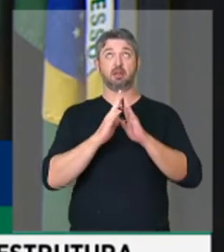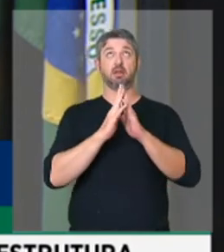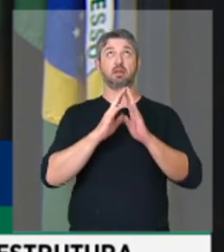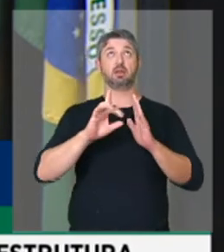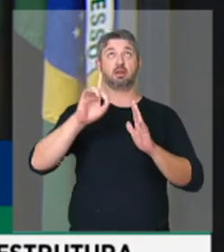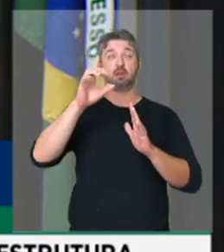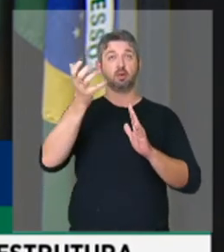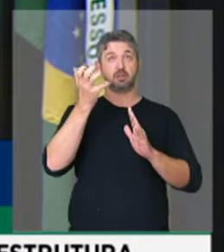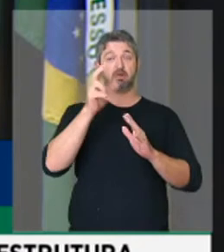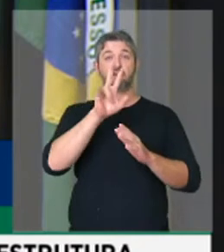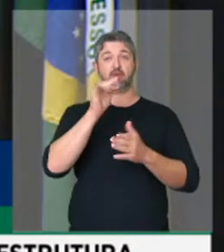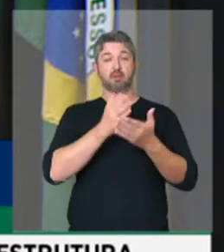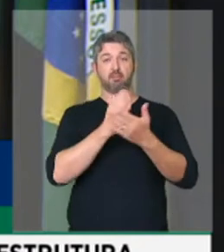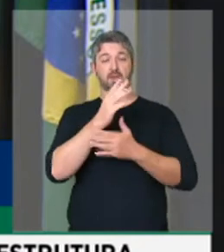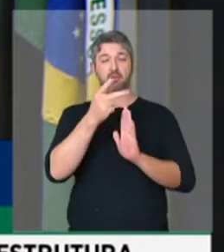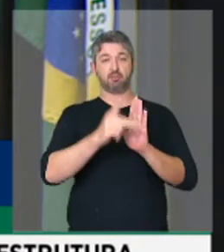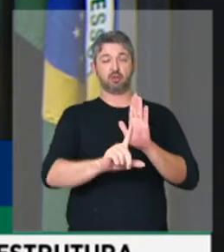o